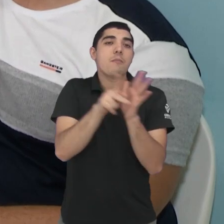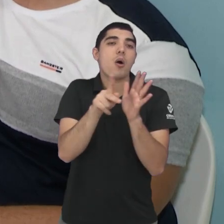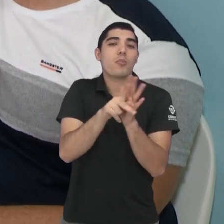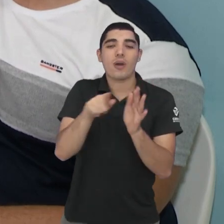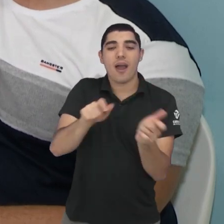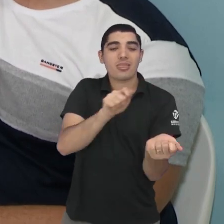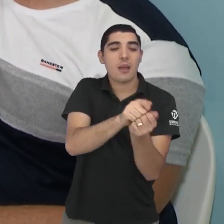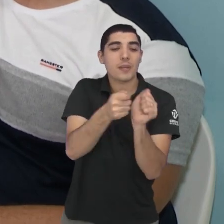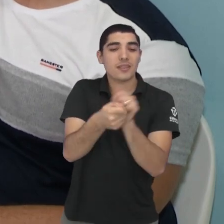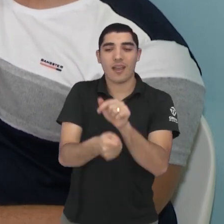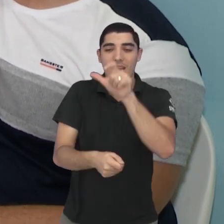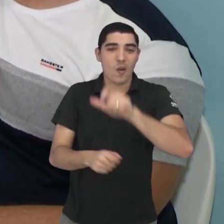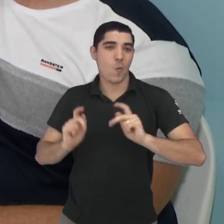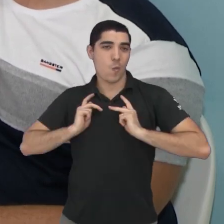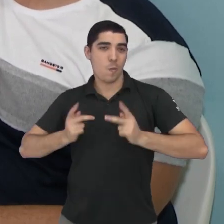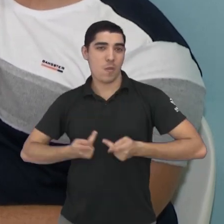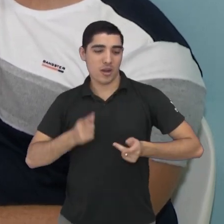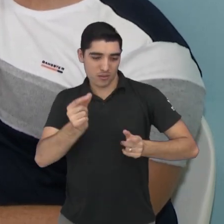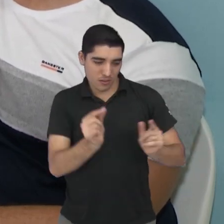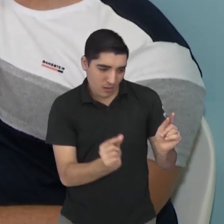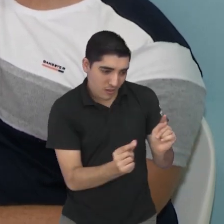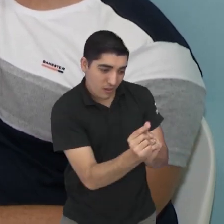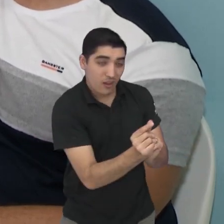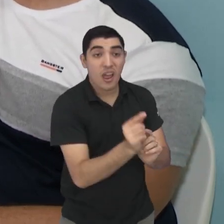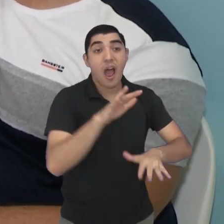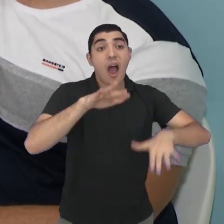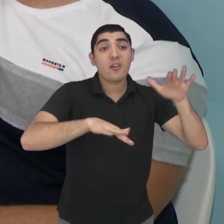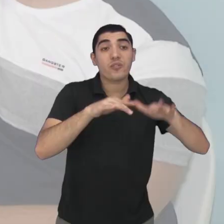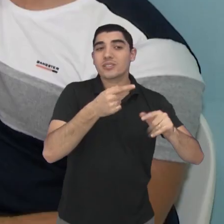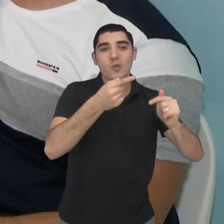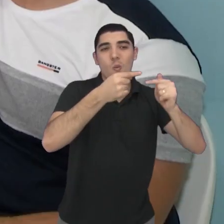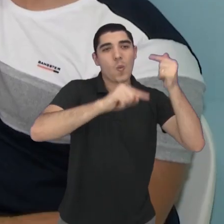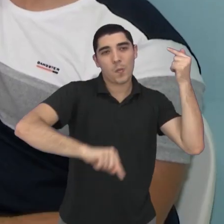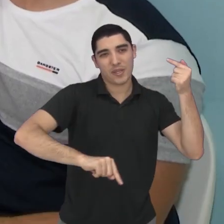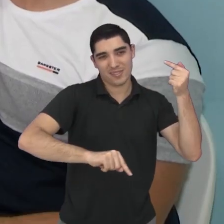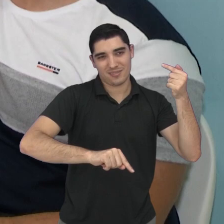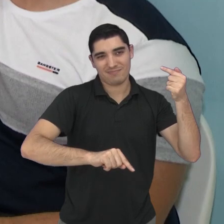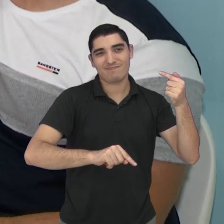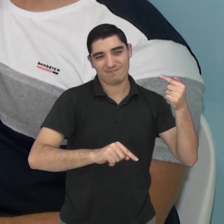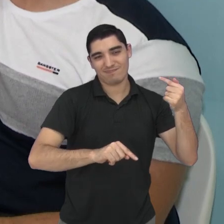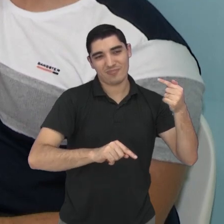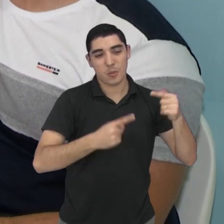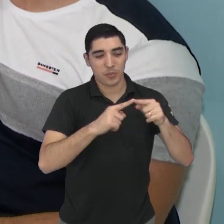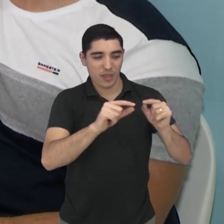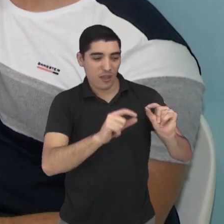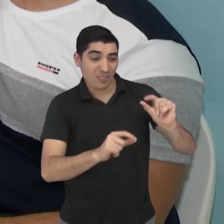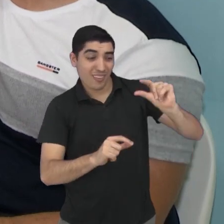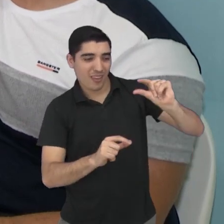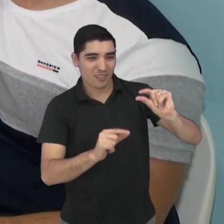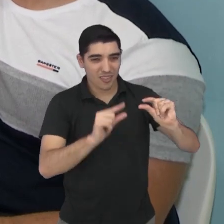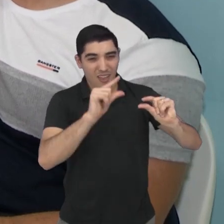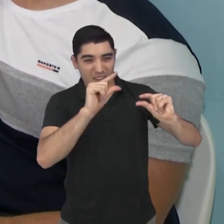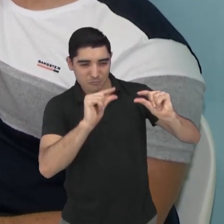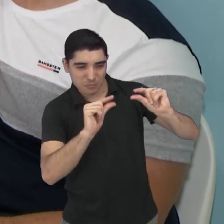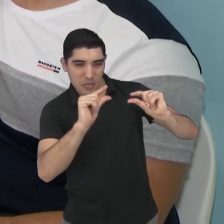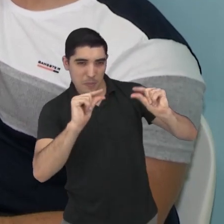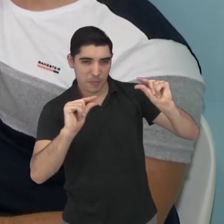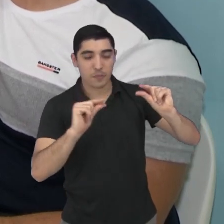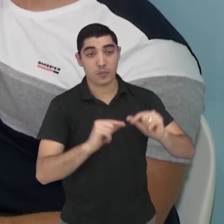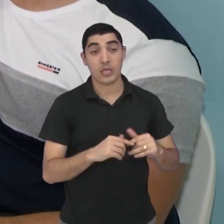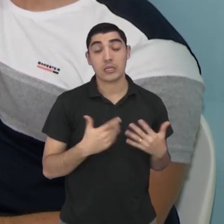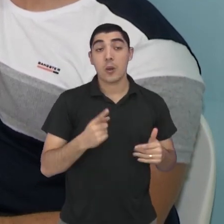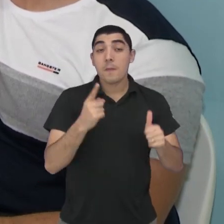não é adequado, porque você precisa de um tamanho compatível com o osso. Então, os primeiros sinais é a gengivite. A